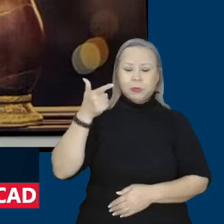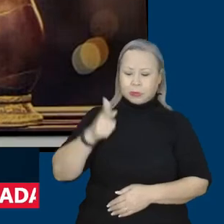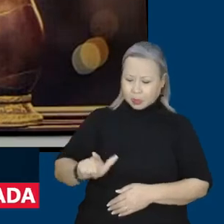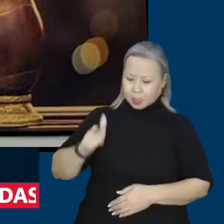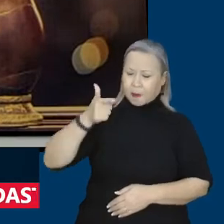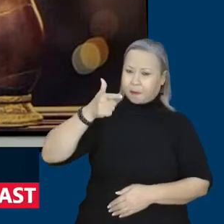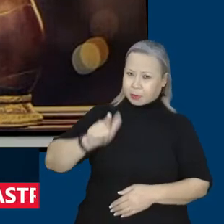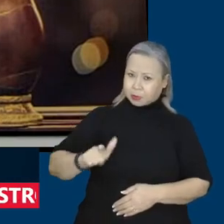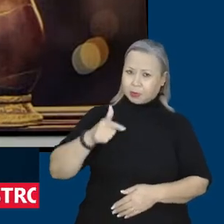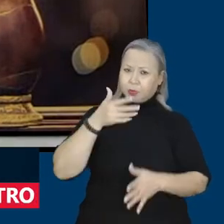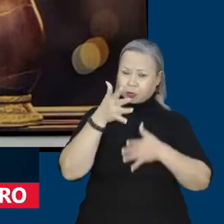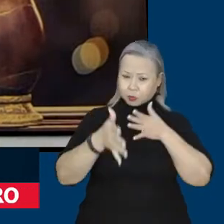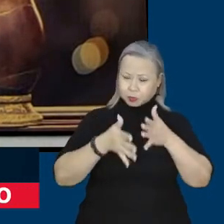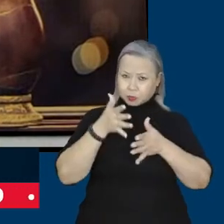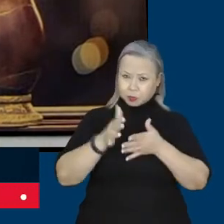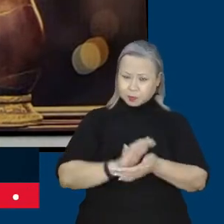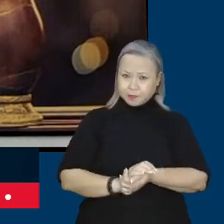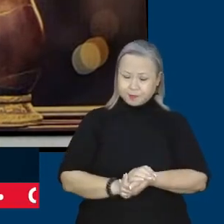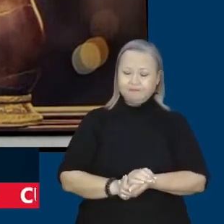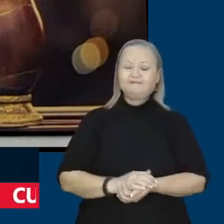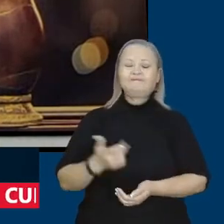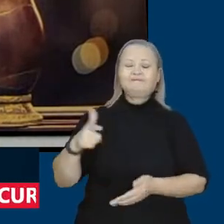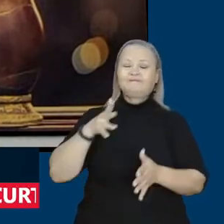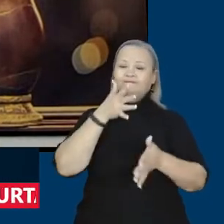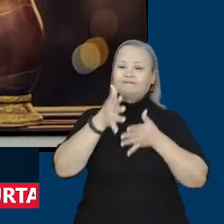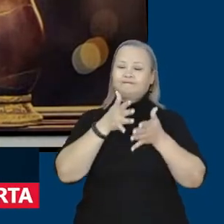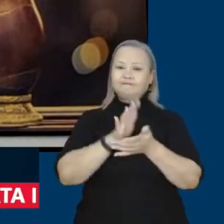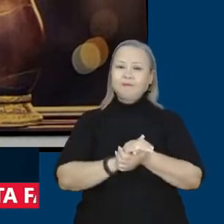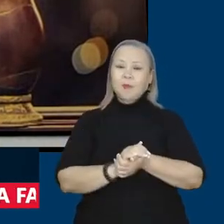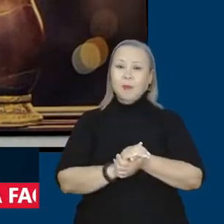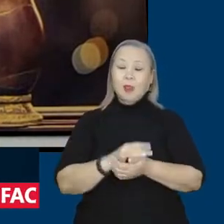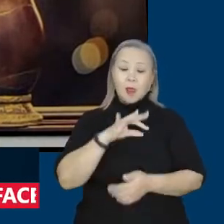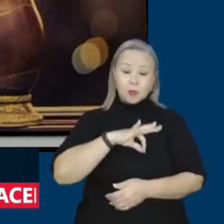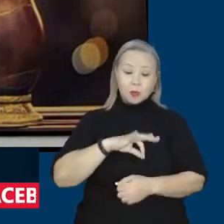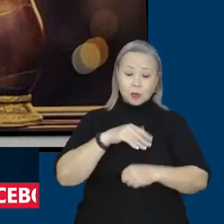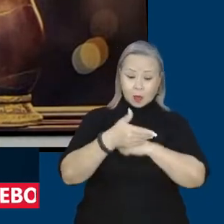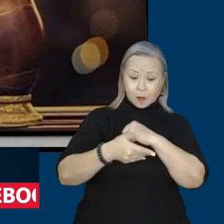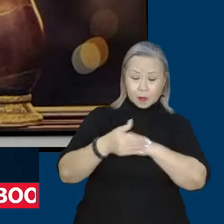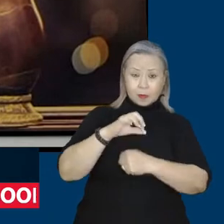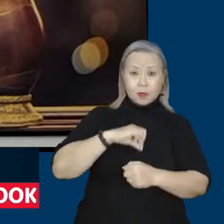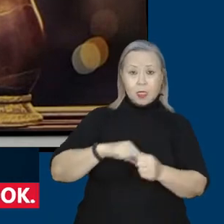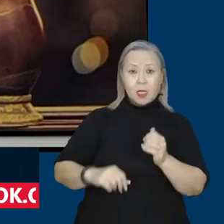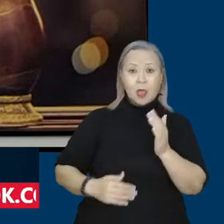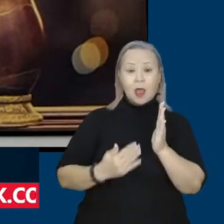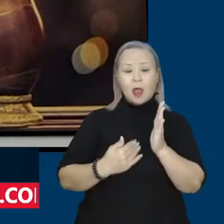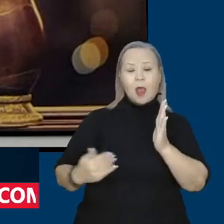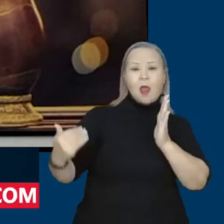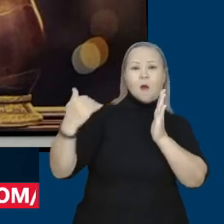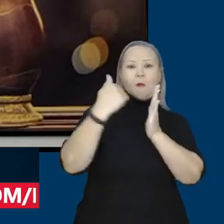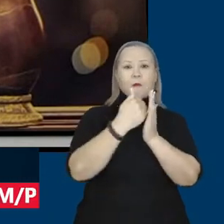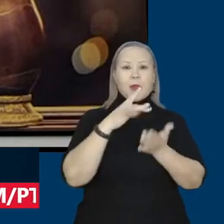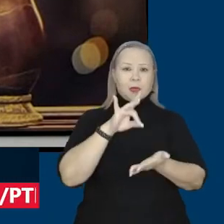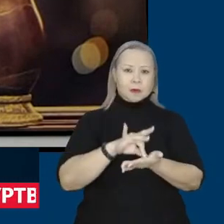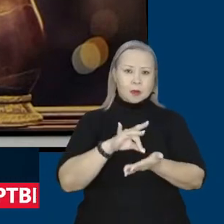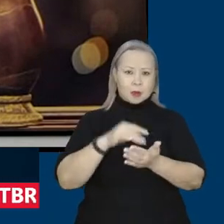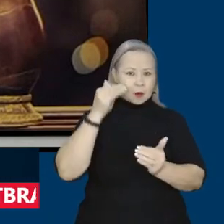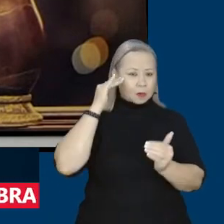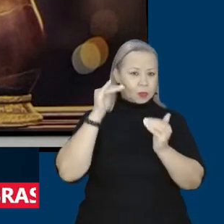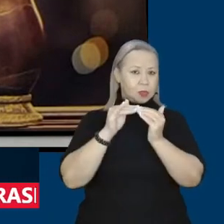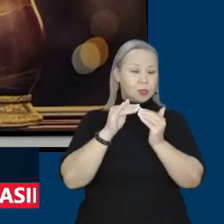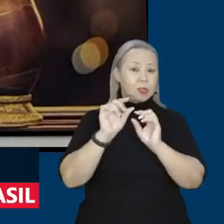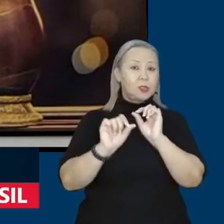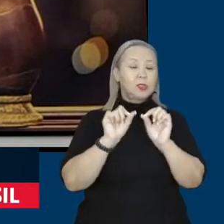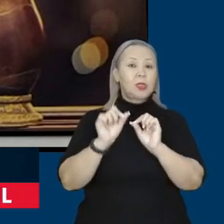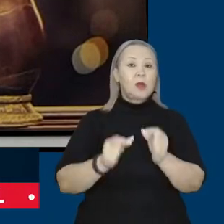e eu pego aqui avalizar a fala dele que o salário mínimo terá assim aumento real de acordo com o